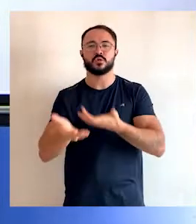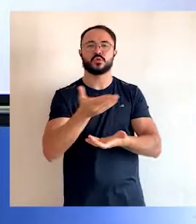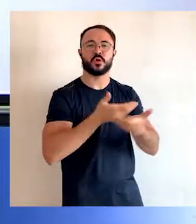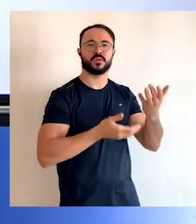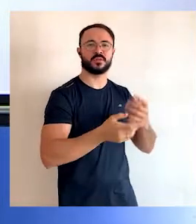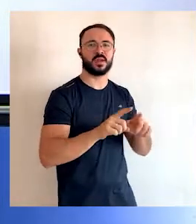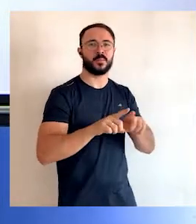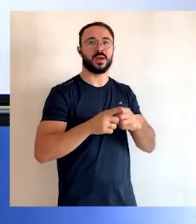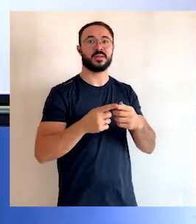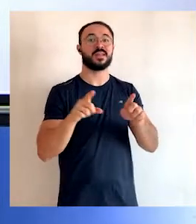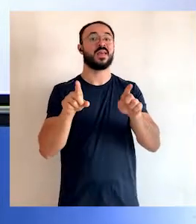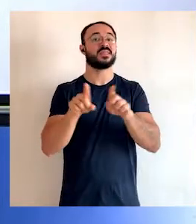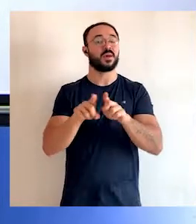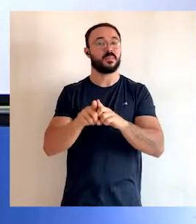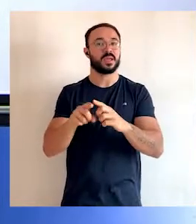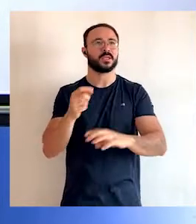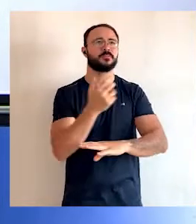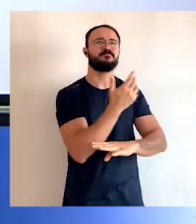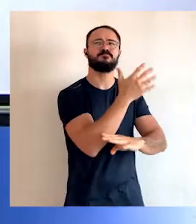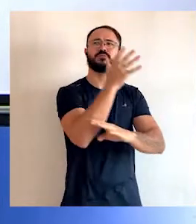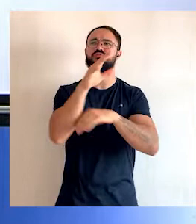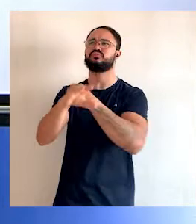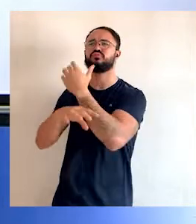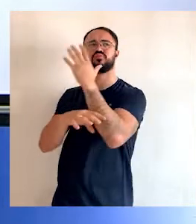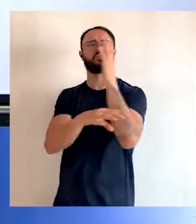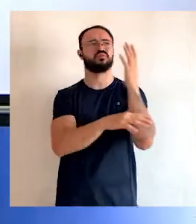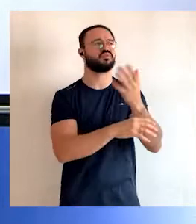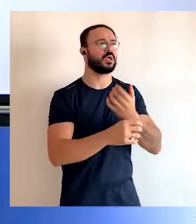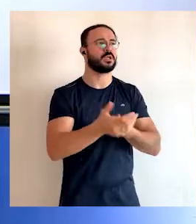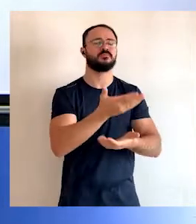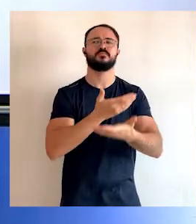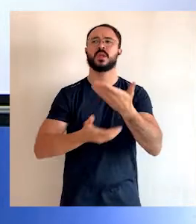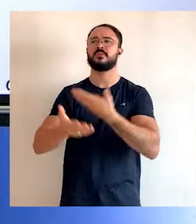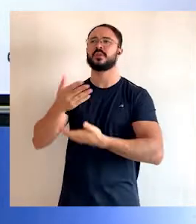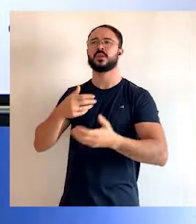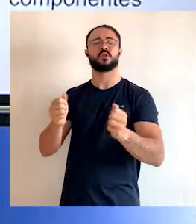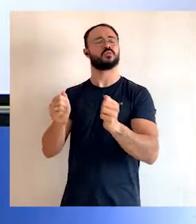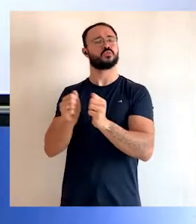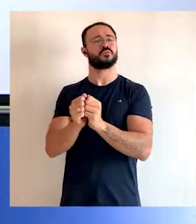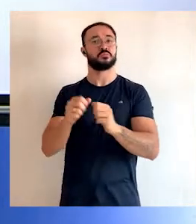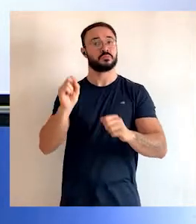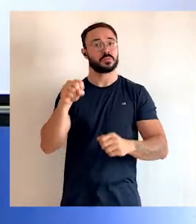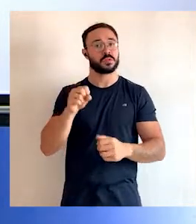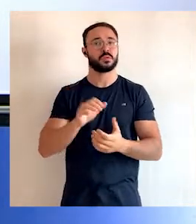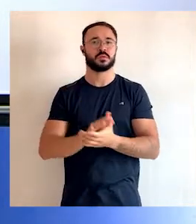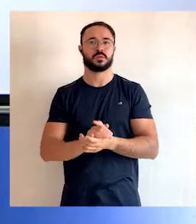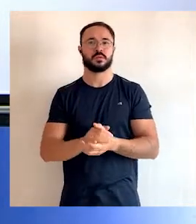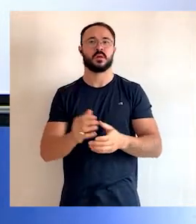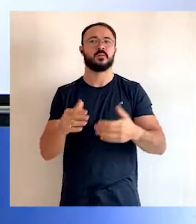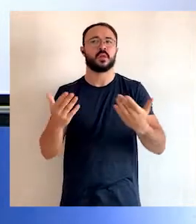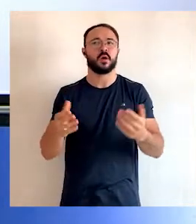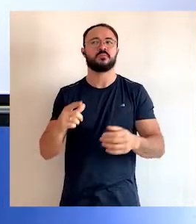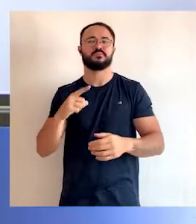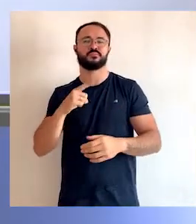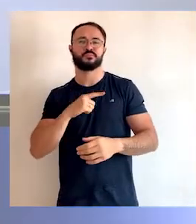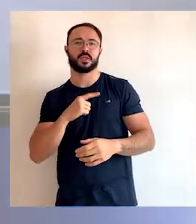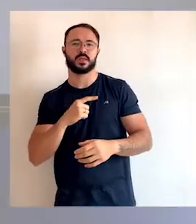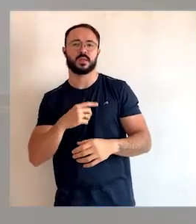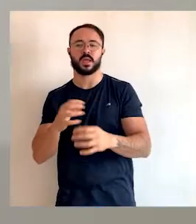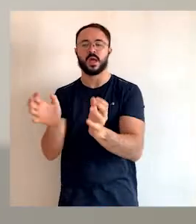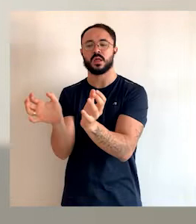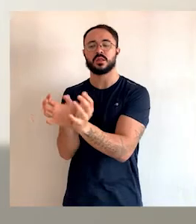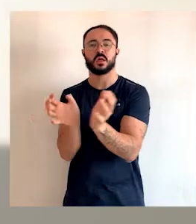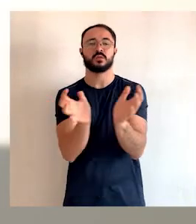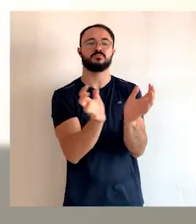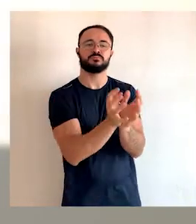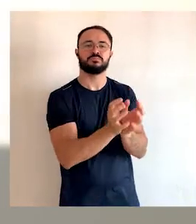mas também se relacionam com o meio. Então, nesse caso, eu tenho uma interação entre dois fatores. Dois componentes básicos, os